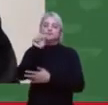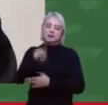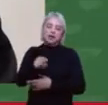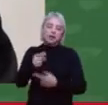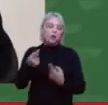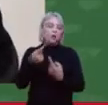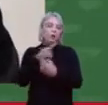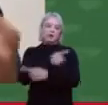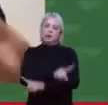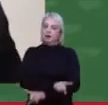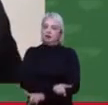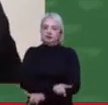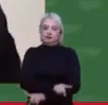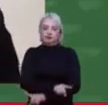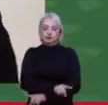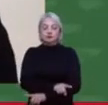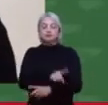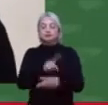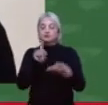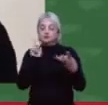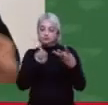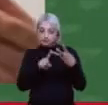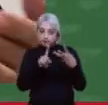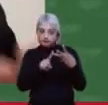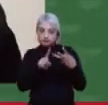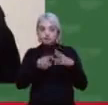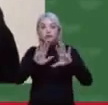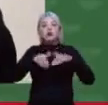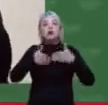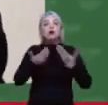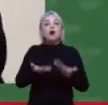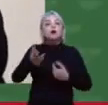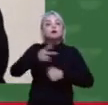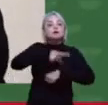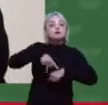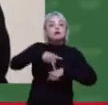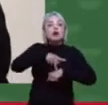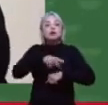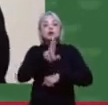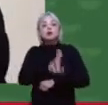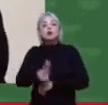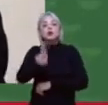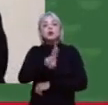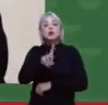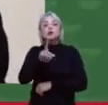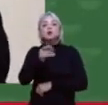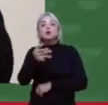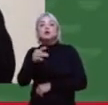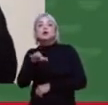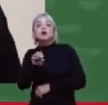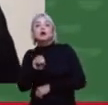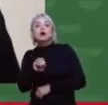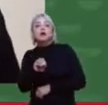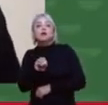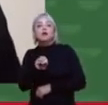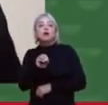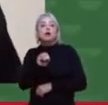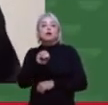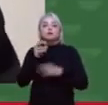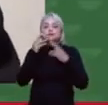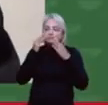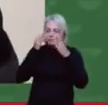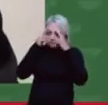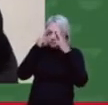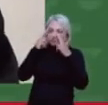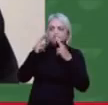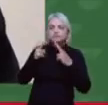o contrário. Terceiro, quais são os países que utilizam do Distritão? Com todo o